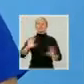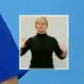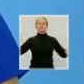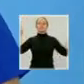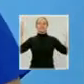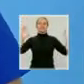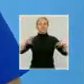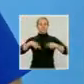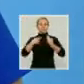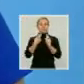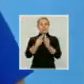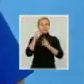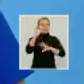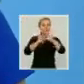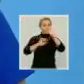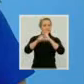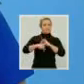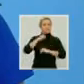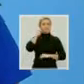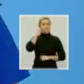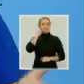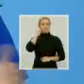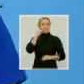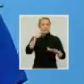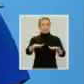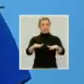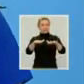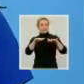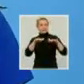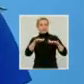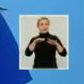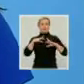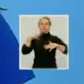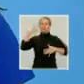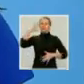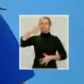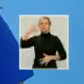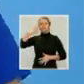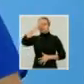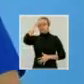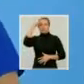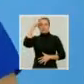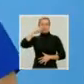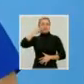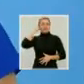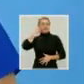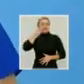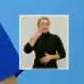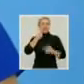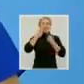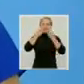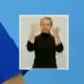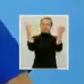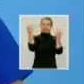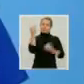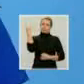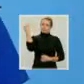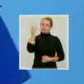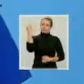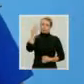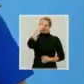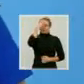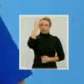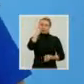sessão solene no plenário do Senado. Em seus discursos, os parlamentares ressaltaram a importância do